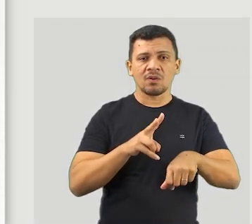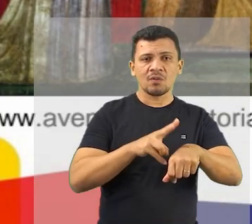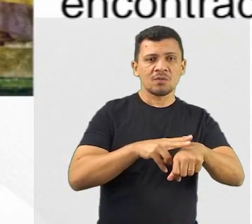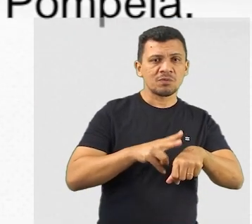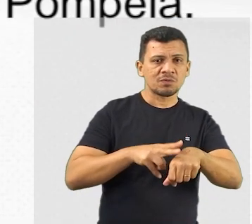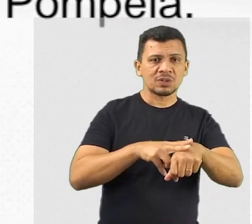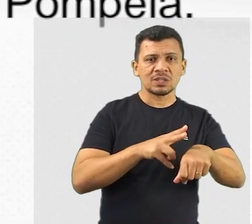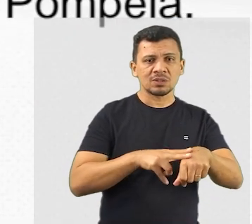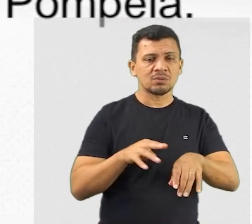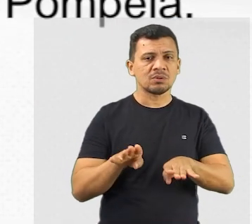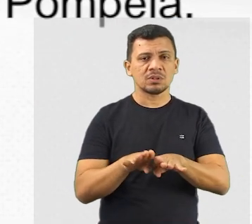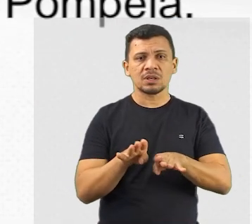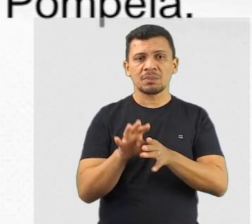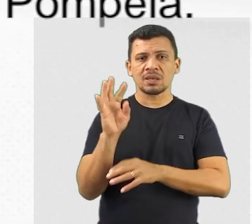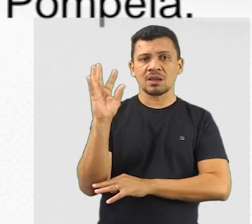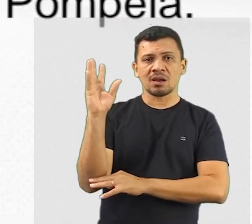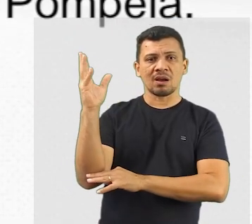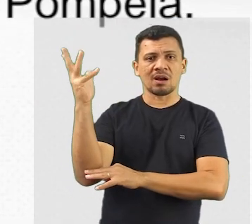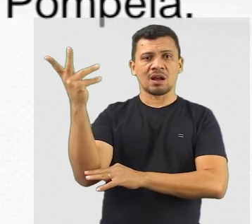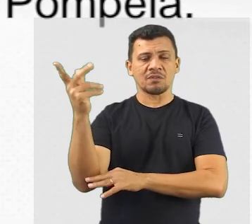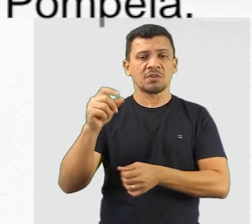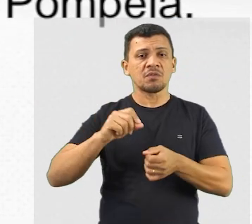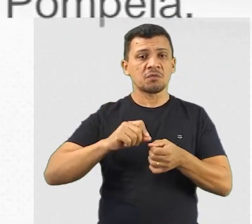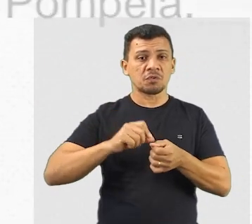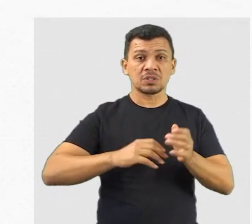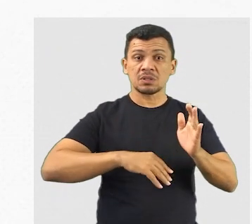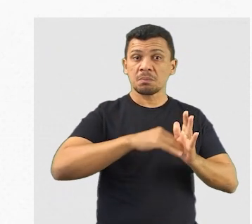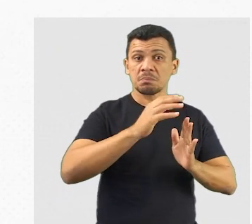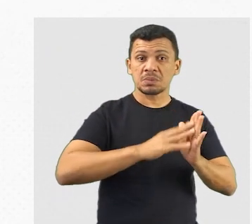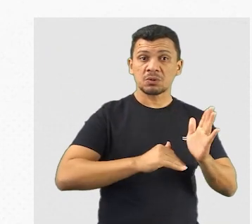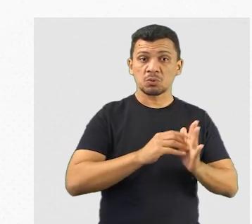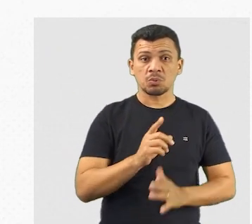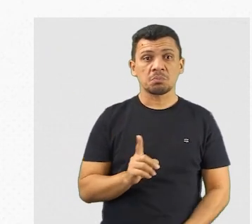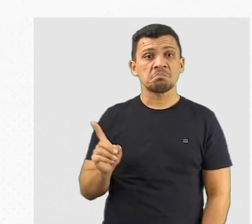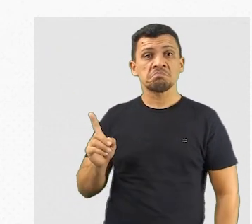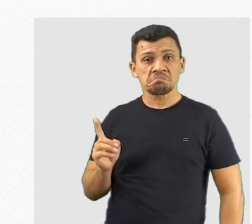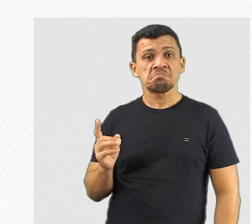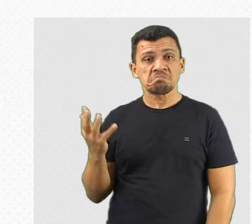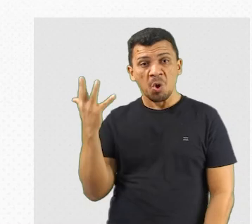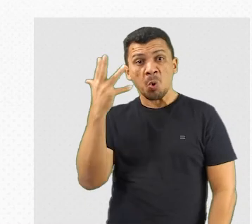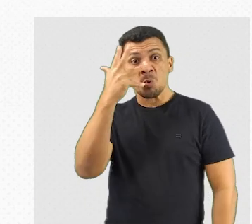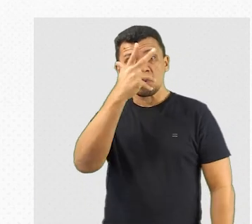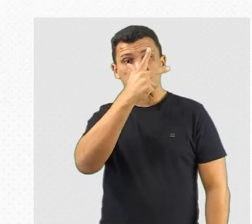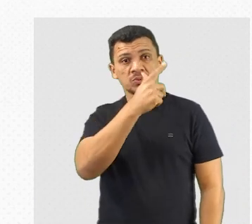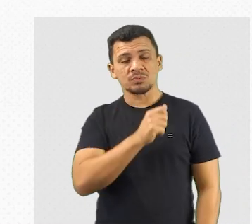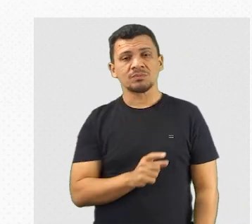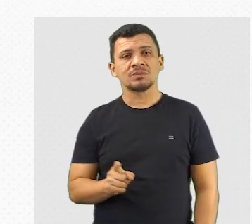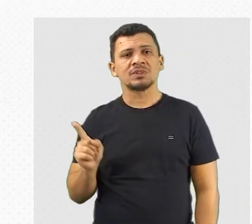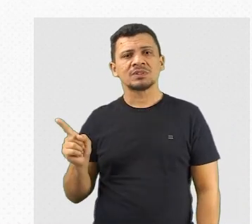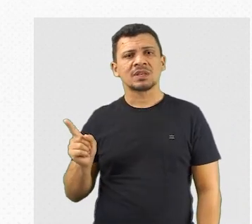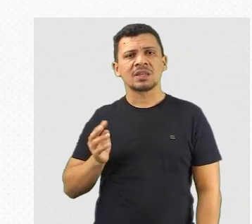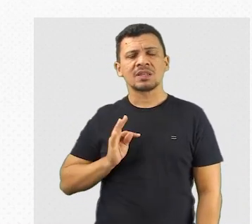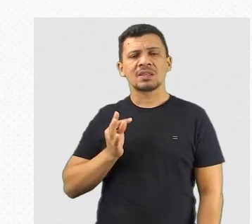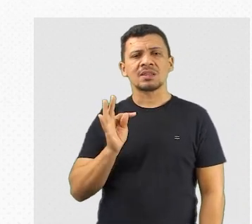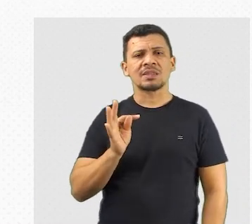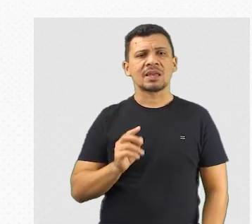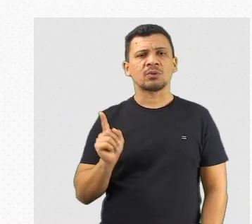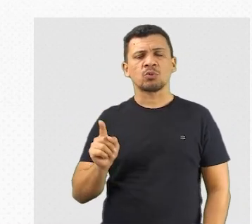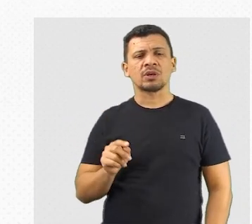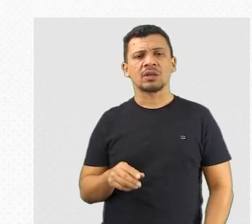seivas de árvores. Então, você fazia pintura com... Nossa, professor, é muito lindo. Isso é que a gente chama de técnica do afresco. Professor, eu não sei o que é o afresco. O